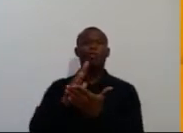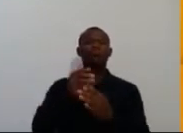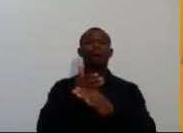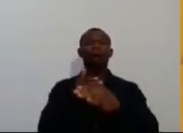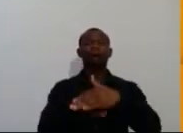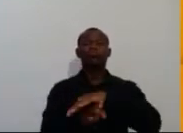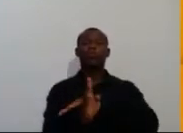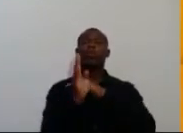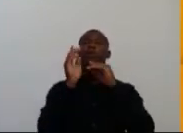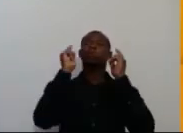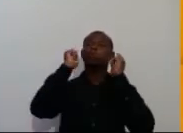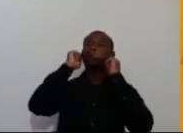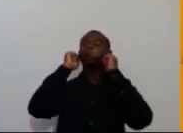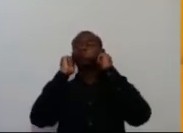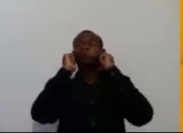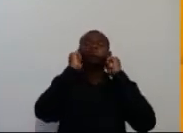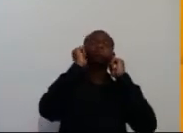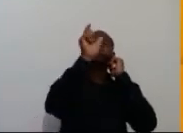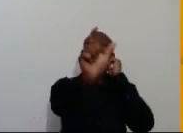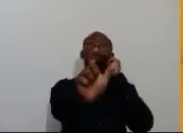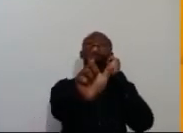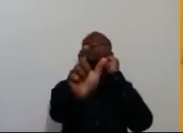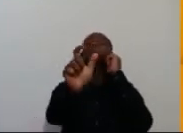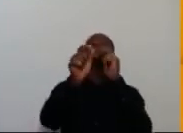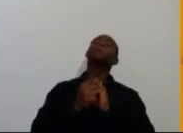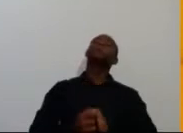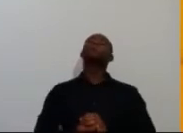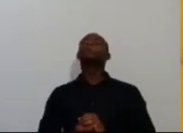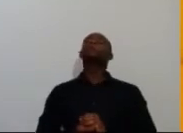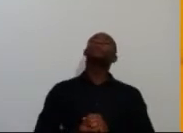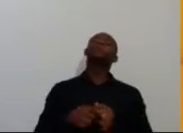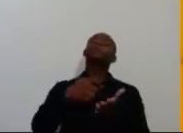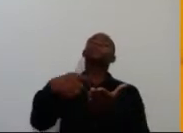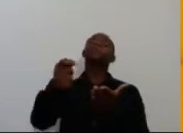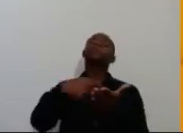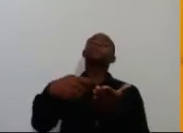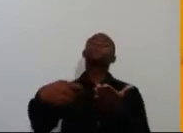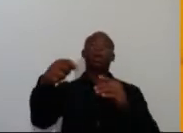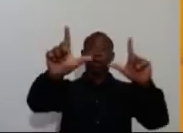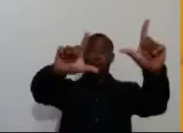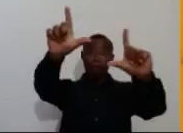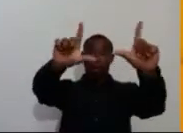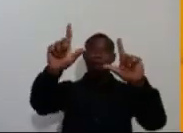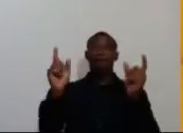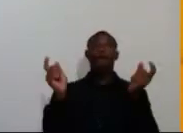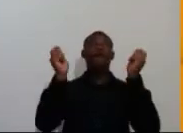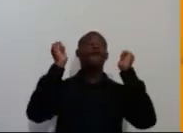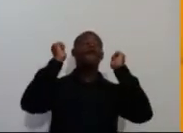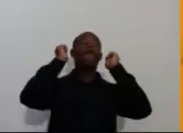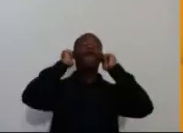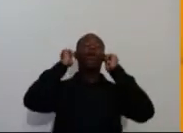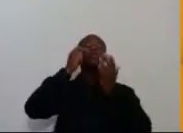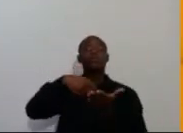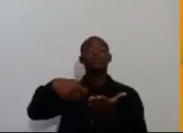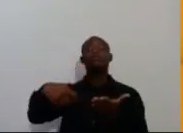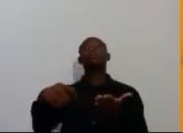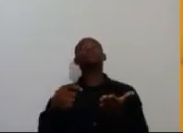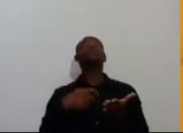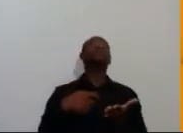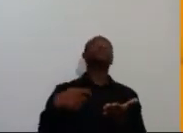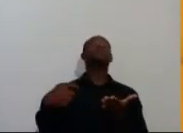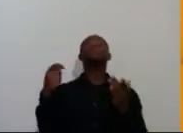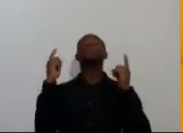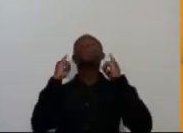na sua frente assistindo filme e ficam fazendo a tarefa de casa, e nós... Eu, particularmente, sou do tempo mais... Não